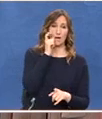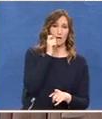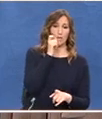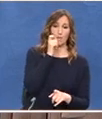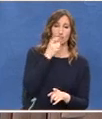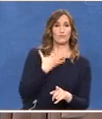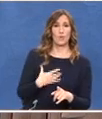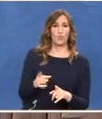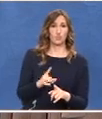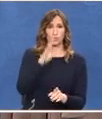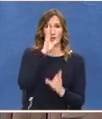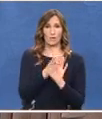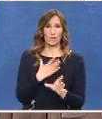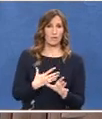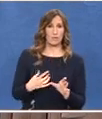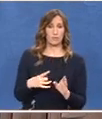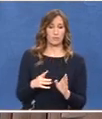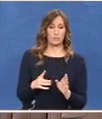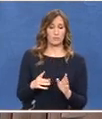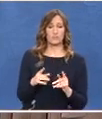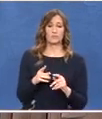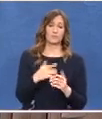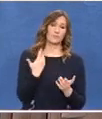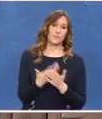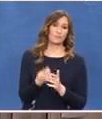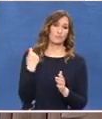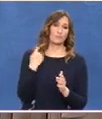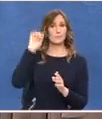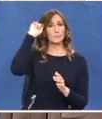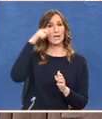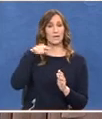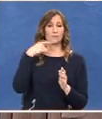foi todo esse processo que acabou nesta condenação de 2.400